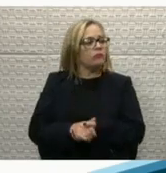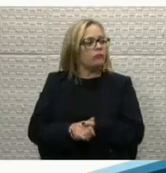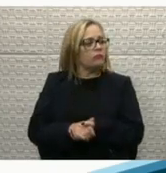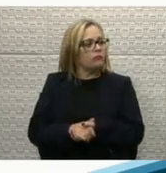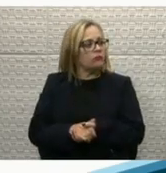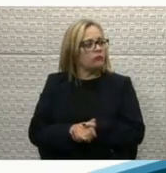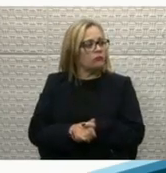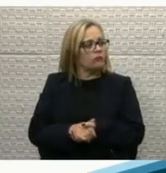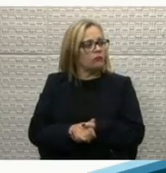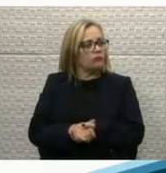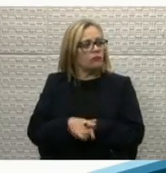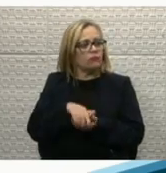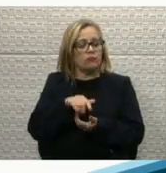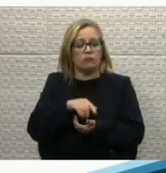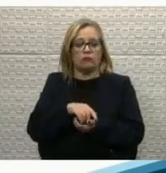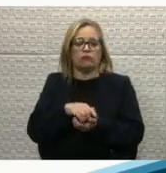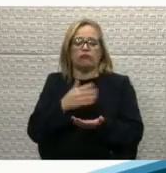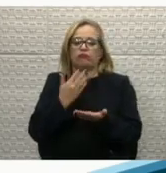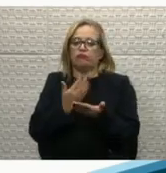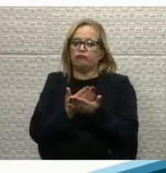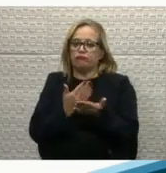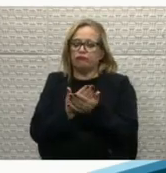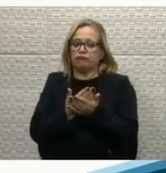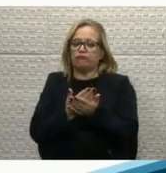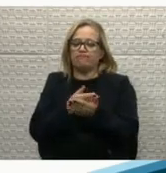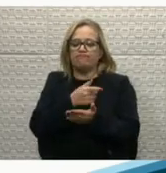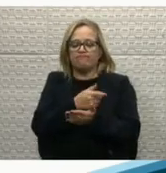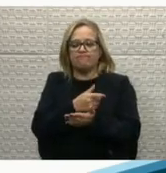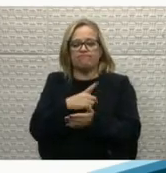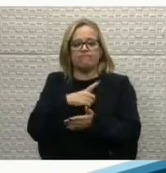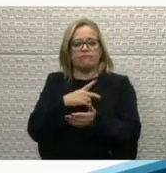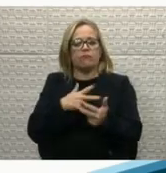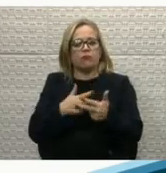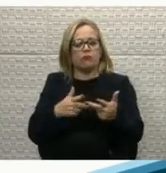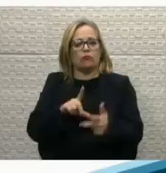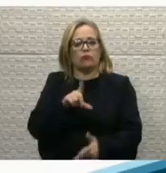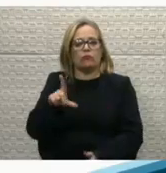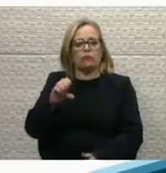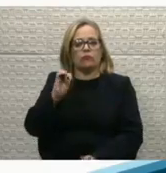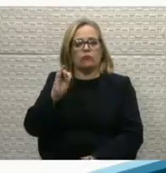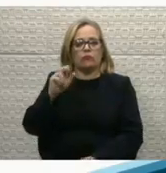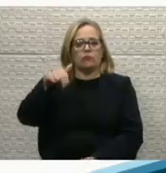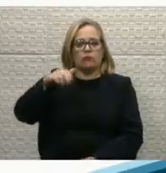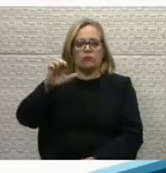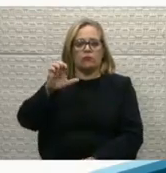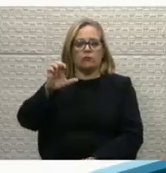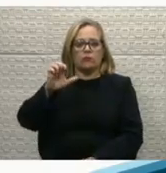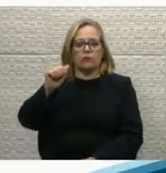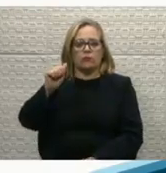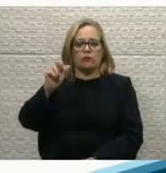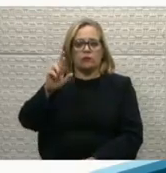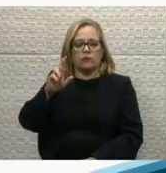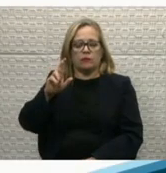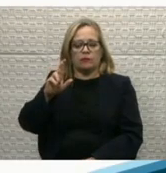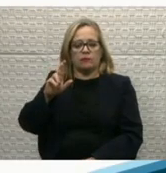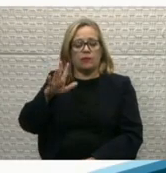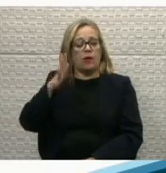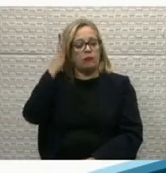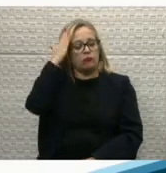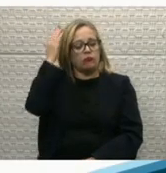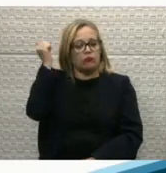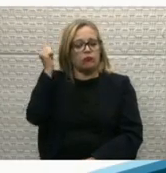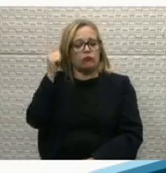Eu consigo estudar autovalores e autovetores porque é um operador linear. Para determinar